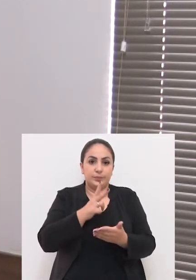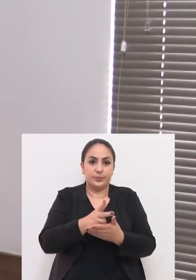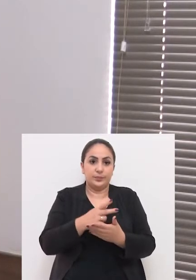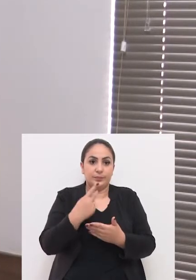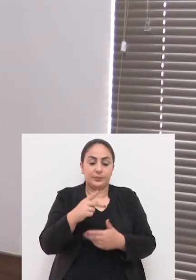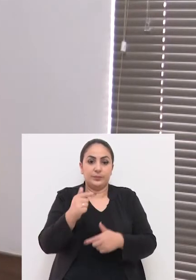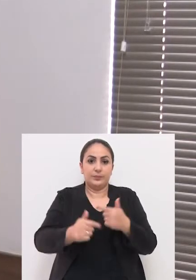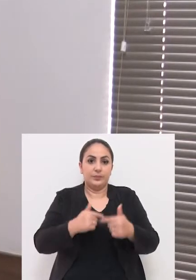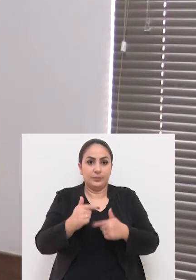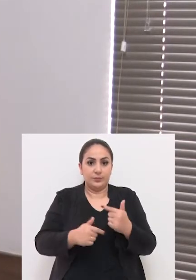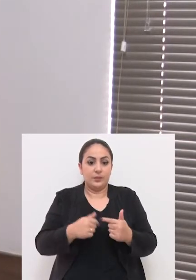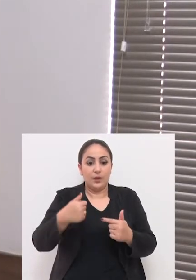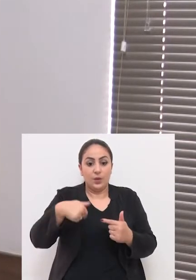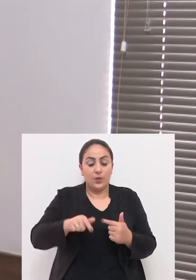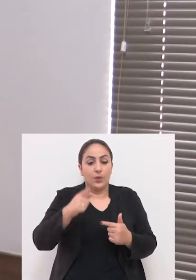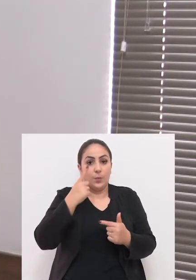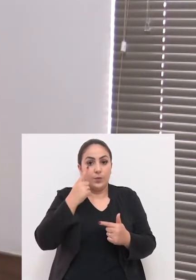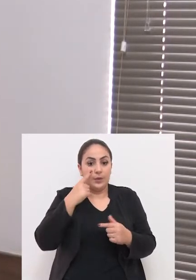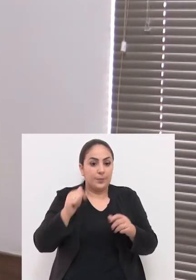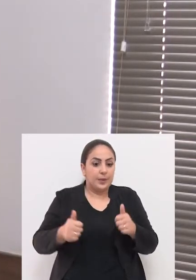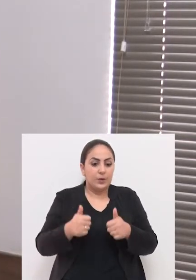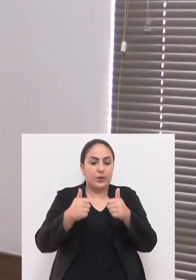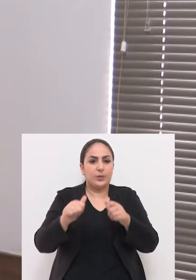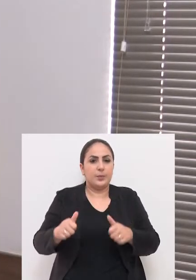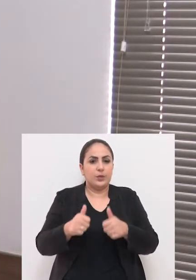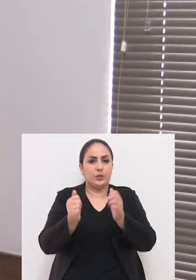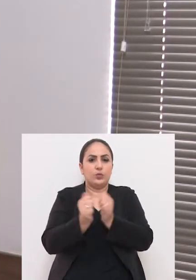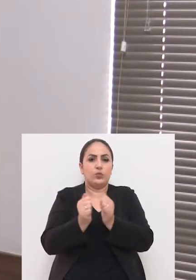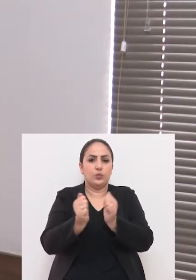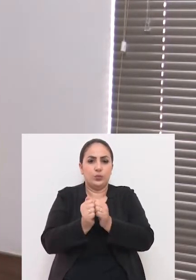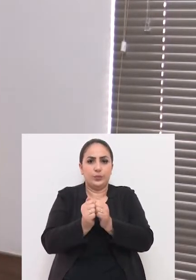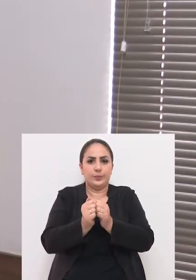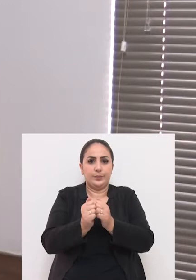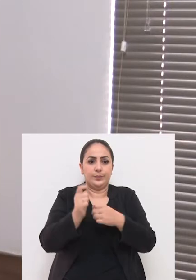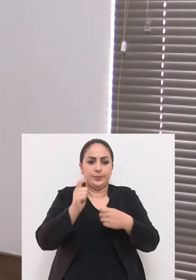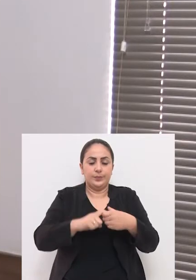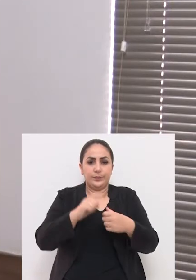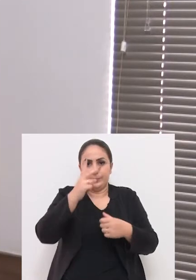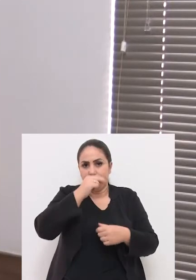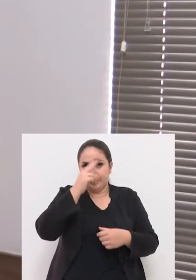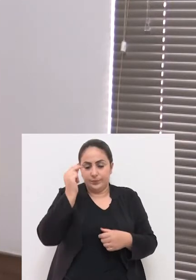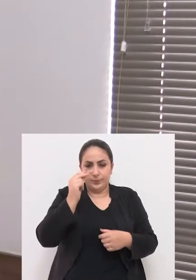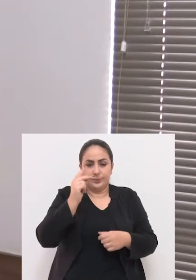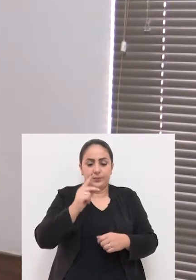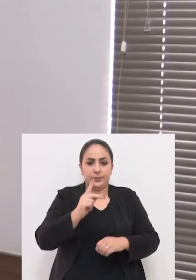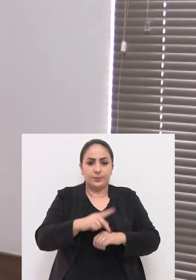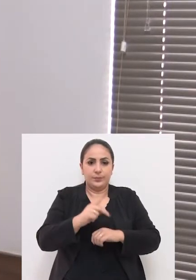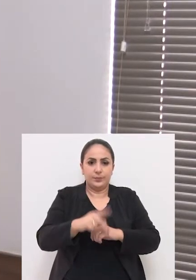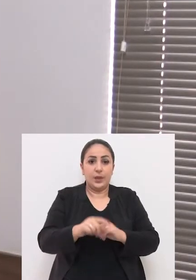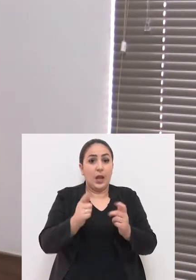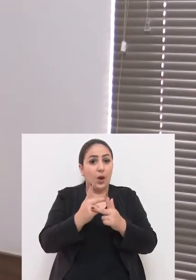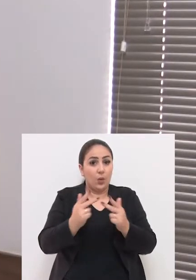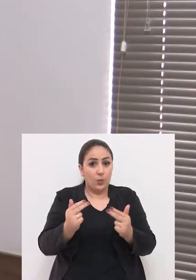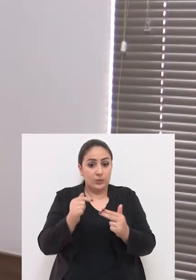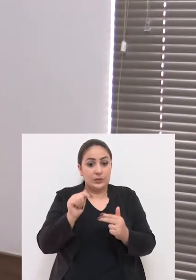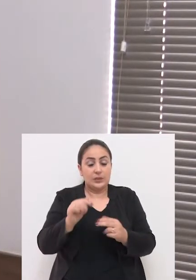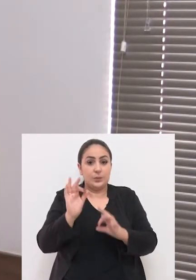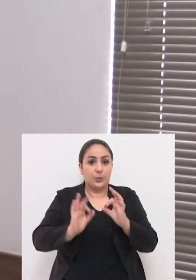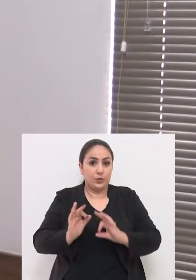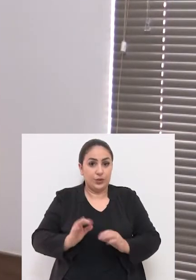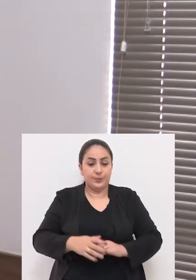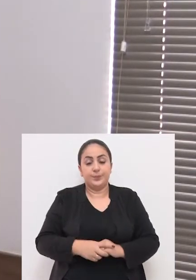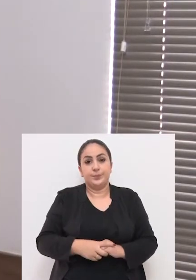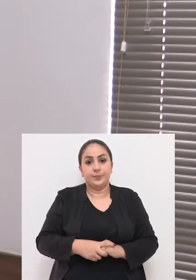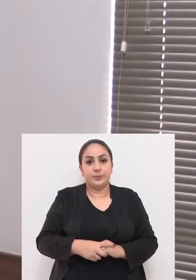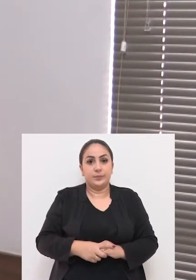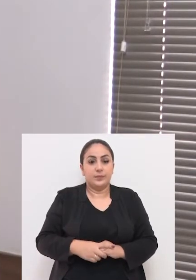nós continuamos esse trabalho e fomos aprimorando, em parceria com a Prefeitura Municipal, alguns